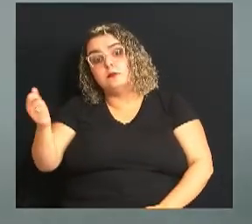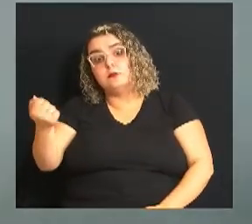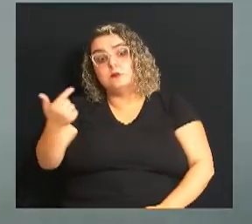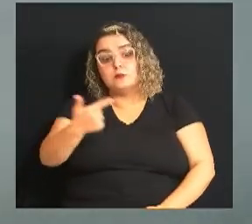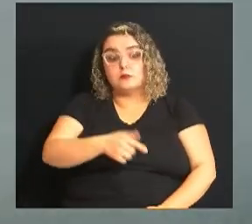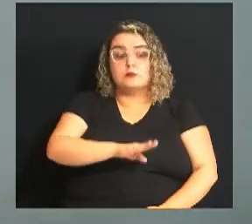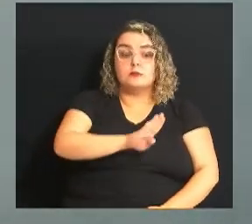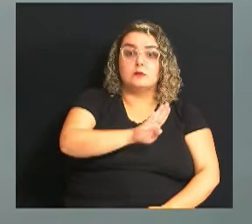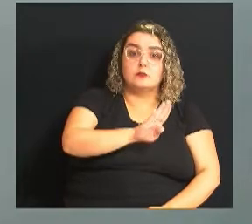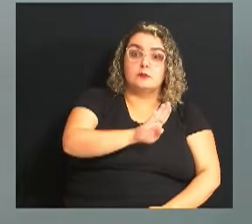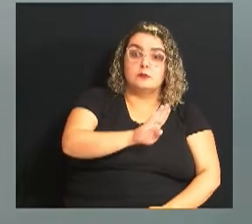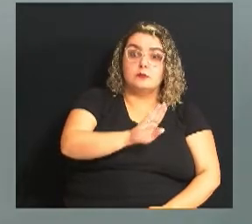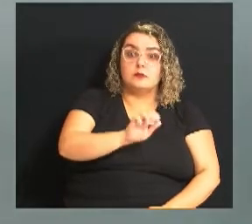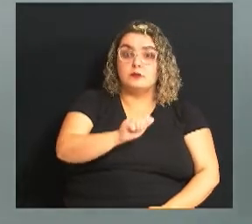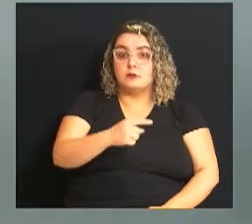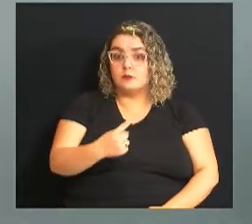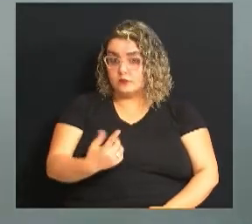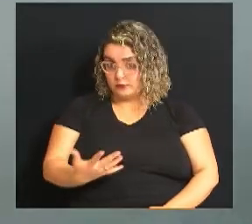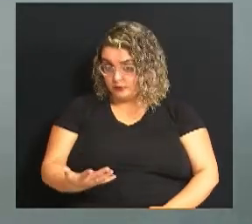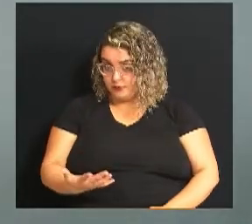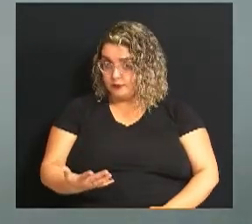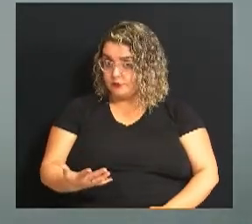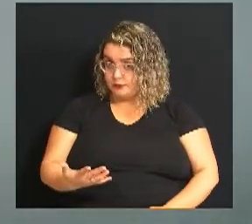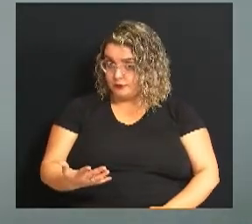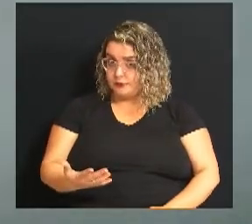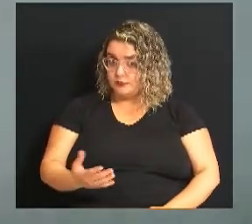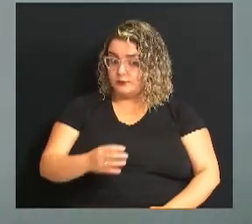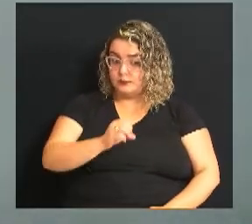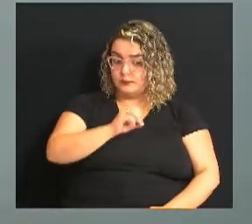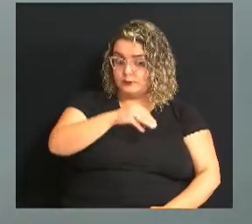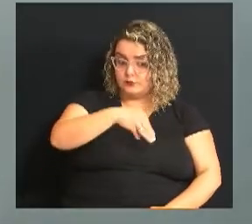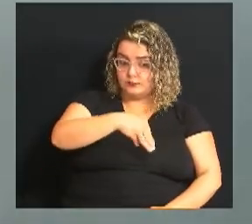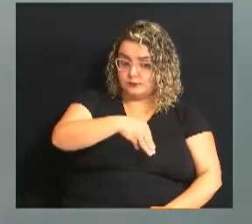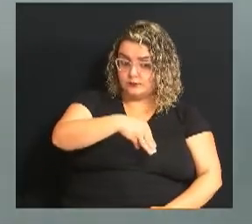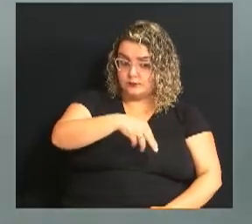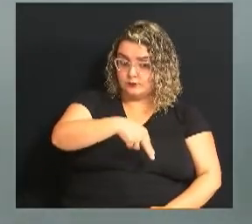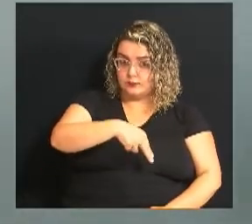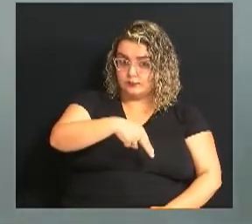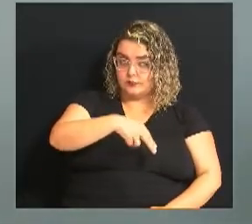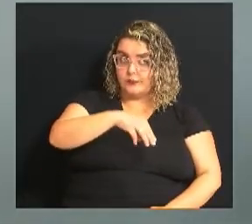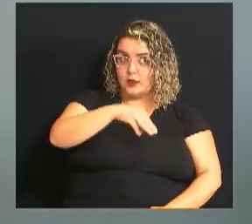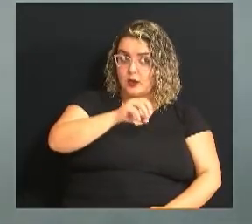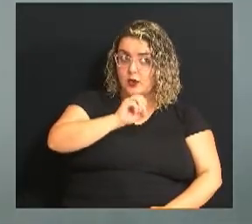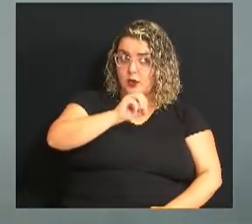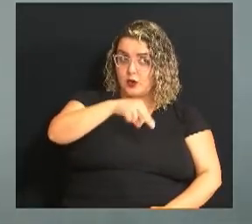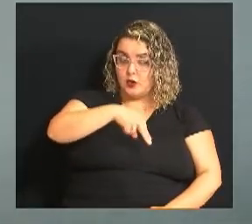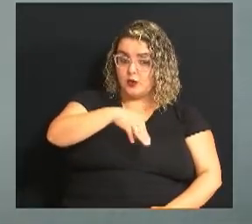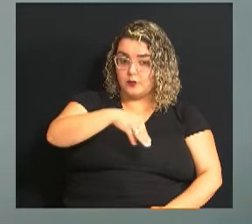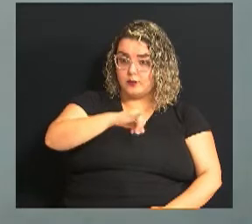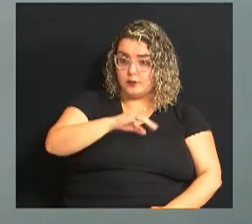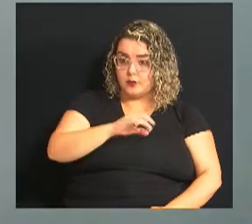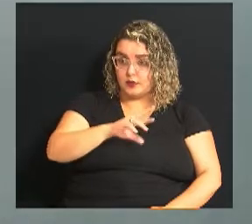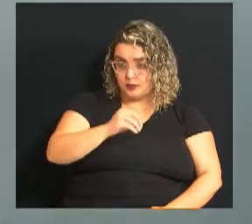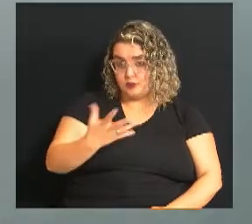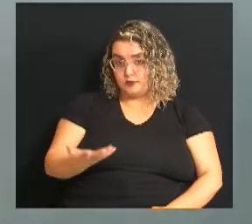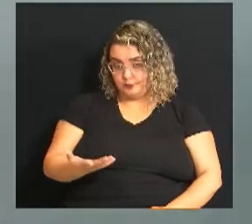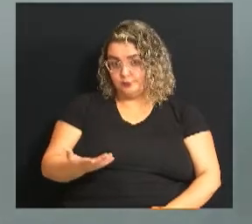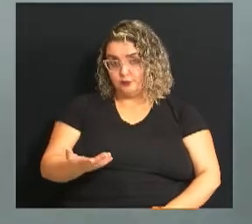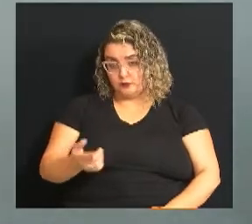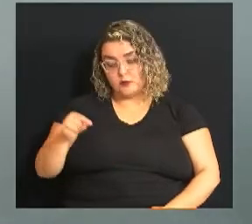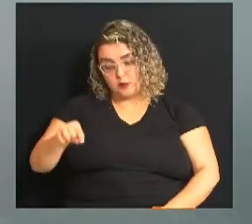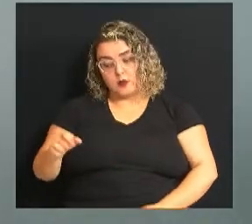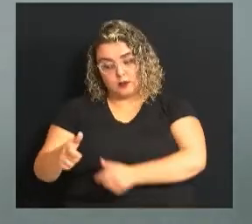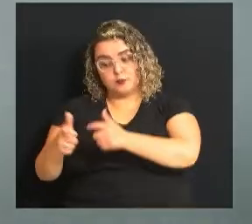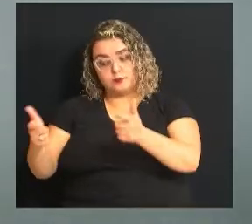né? Então, elas são, inclusive, mais transmissíveis que a BA1. A Ômicron, ela trouxe uma